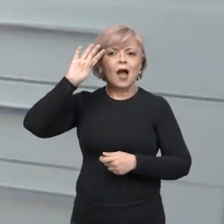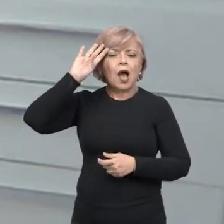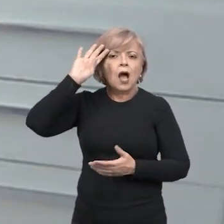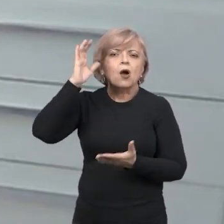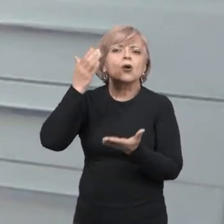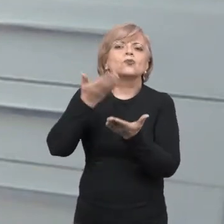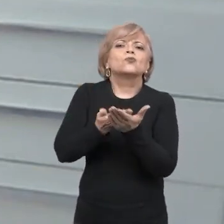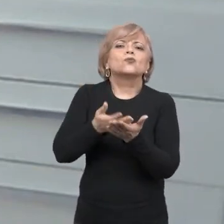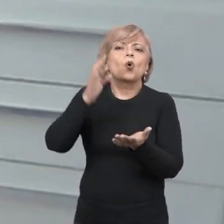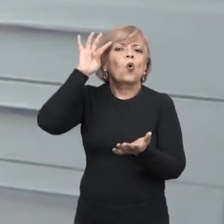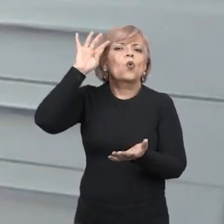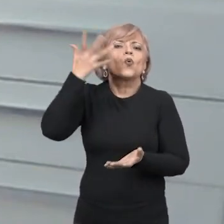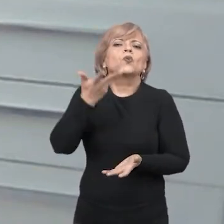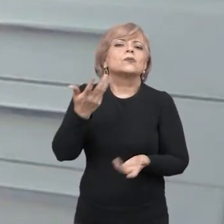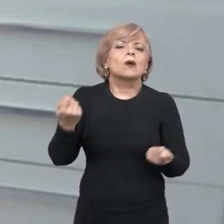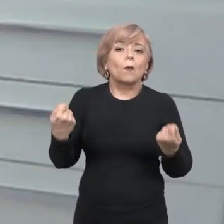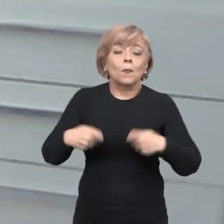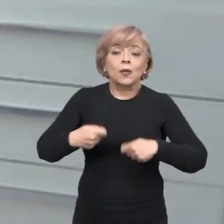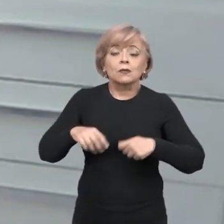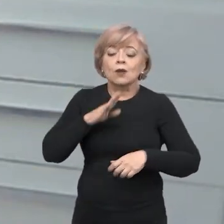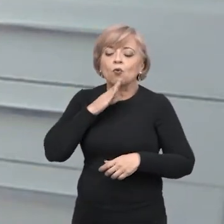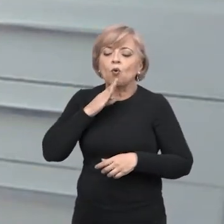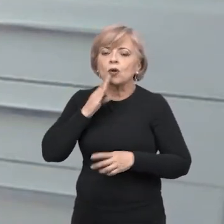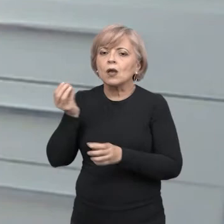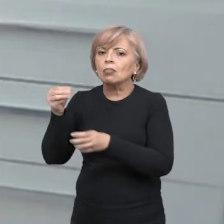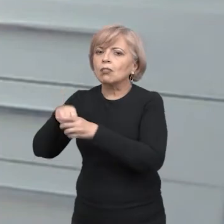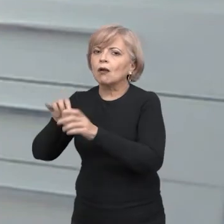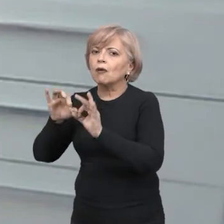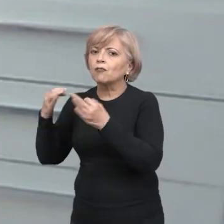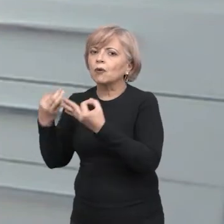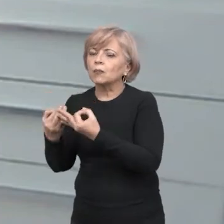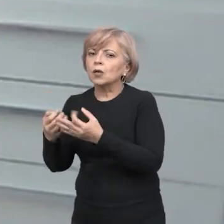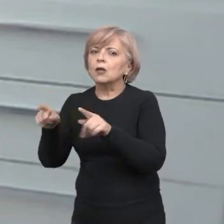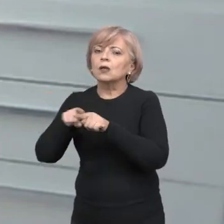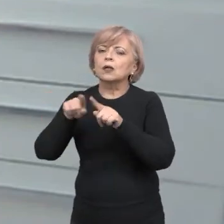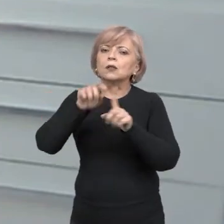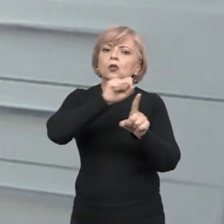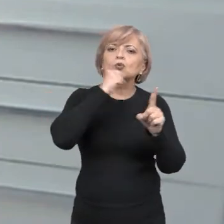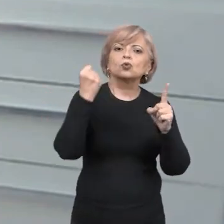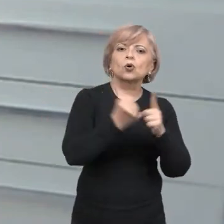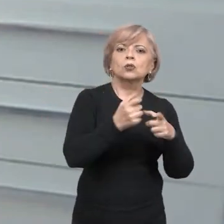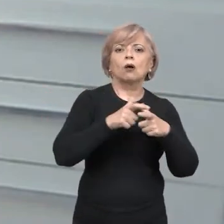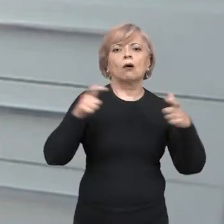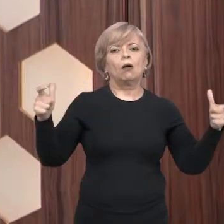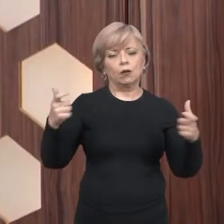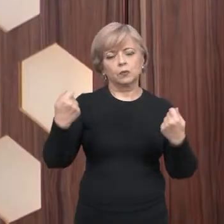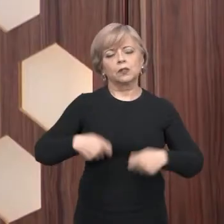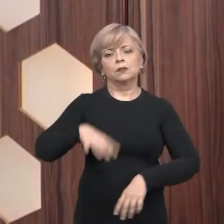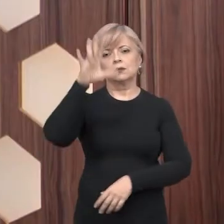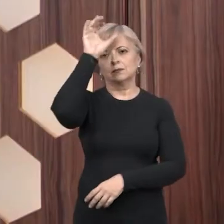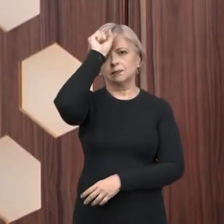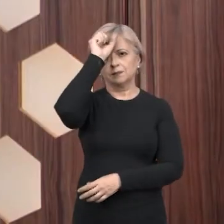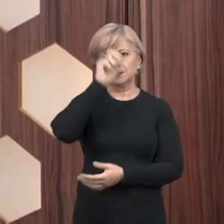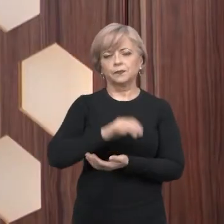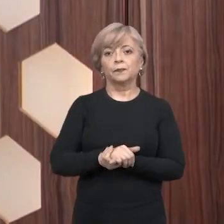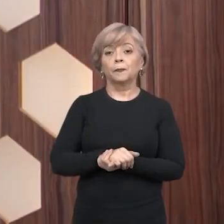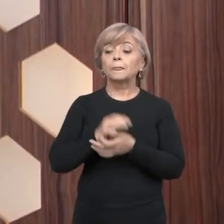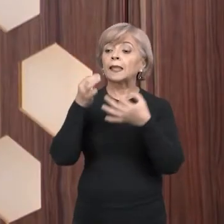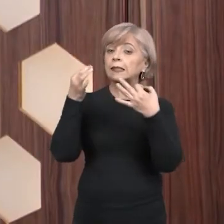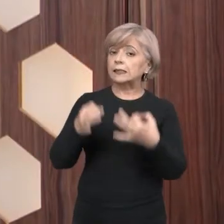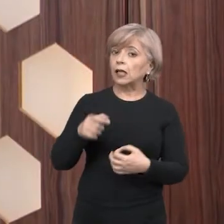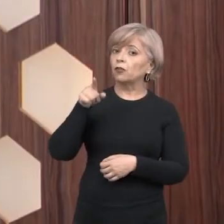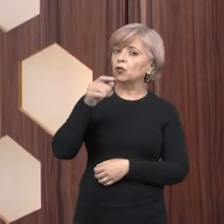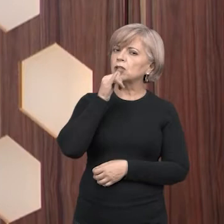que possa conviver nos seus ambientes restritos familiares e até o sociais mais amplos certo doutora a